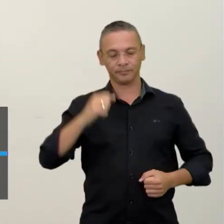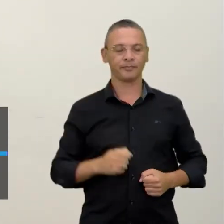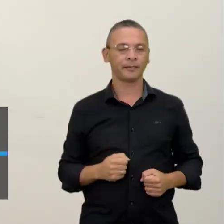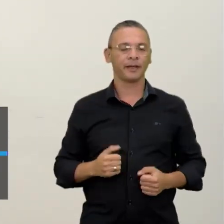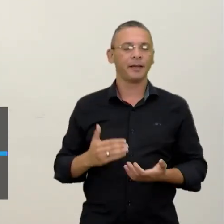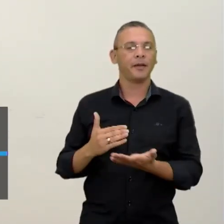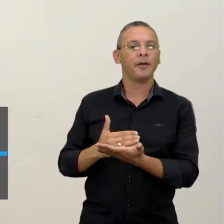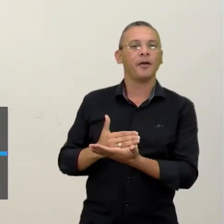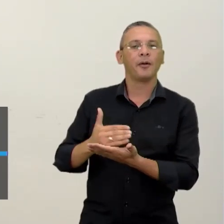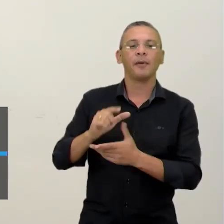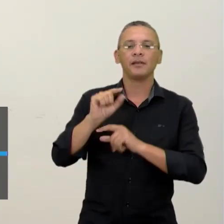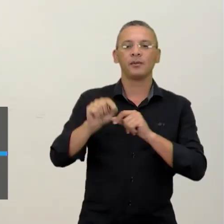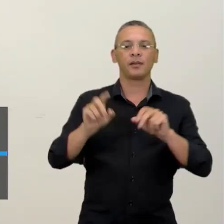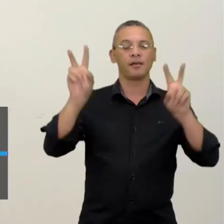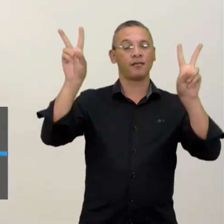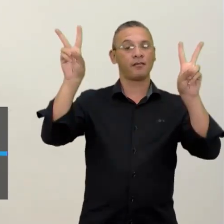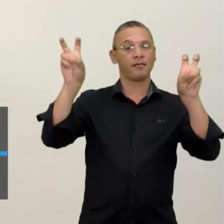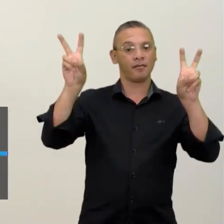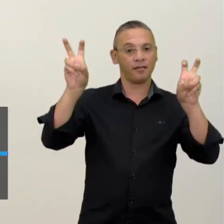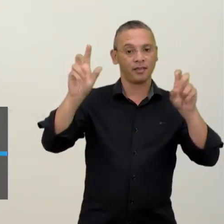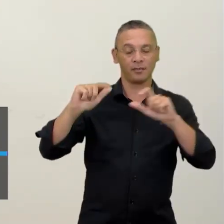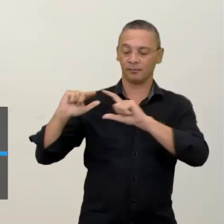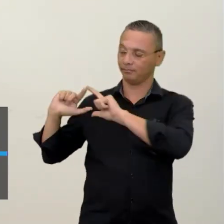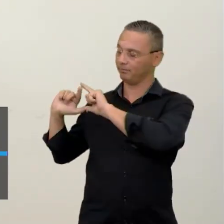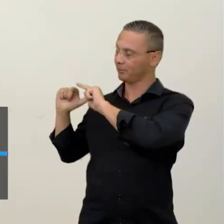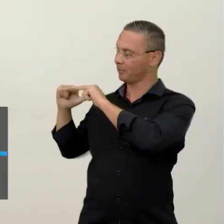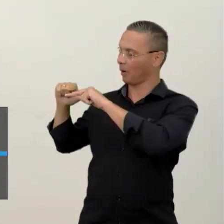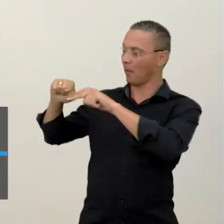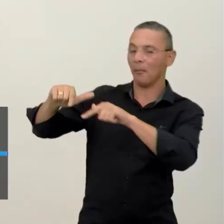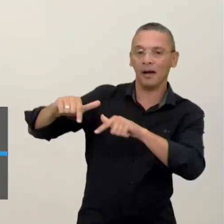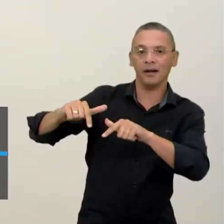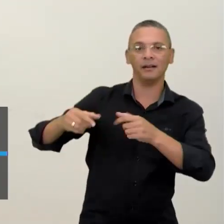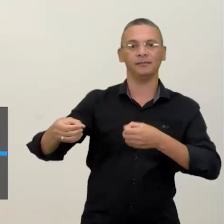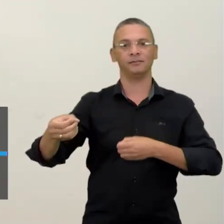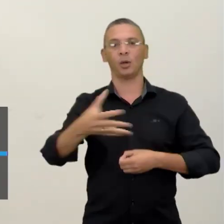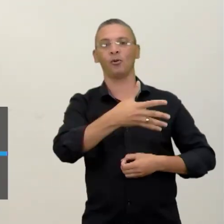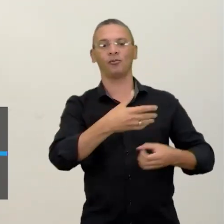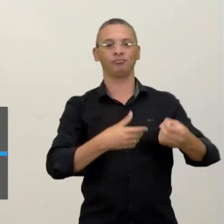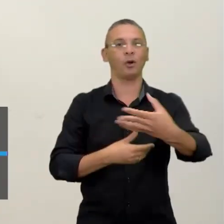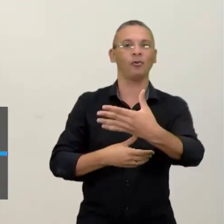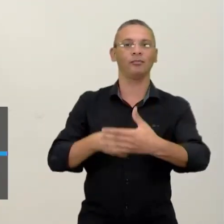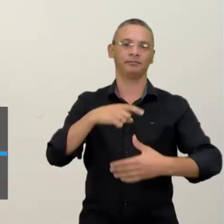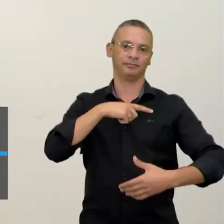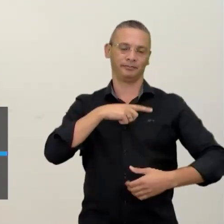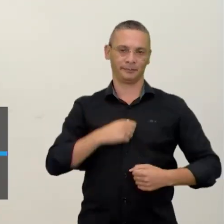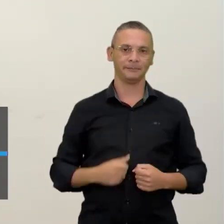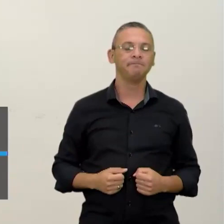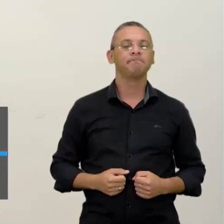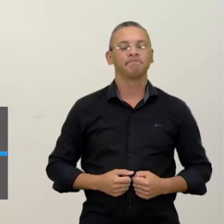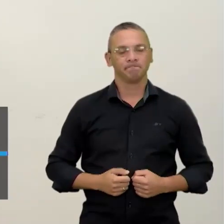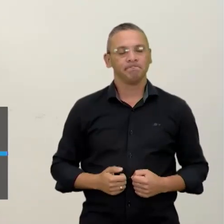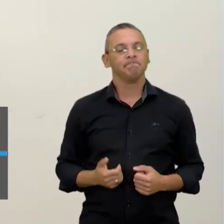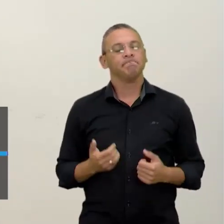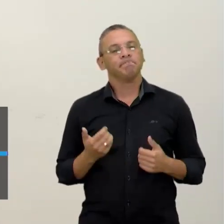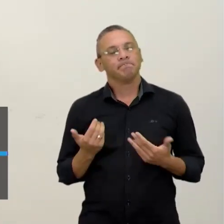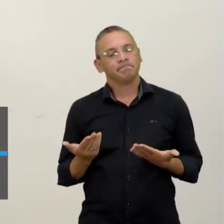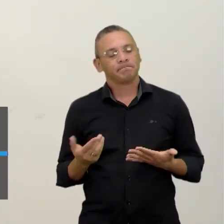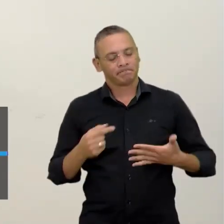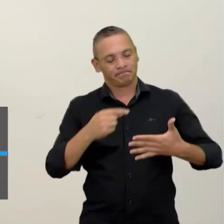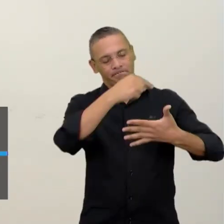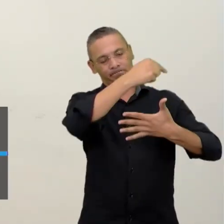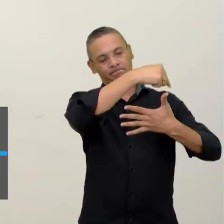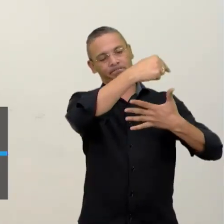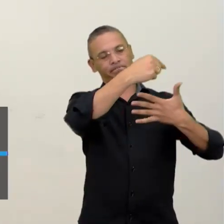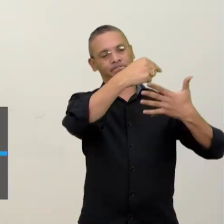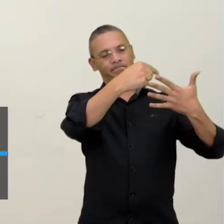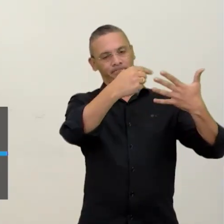começar com uma aula chamada Da Tradição à Inovação, ou seja, a gente tem elementos